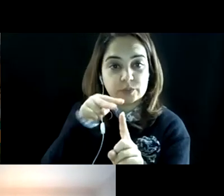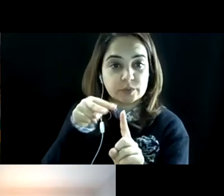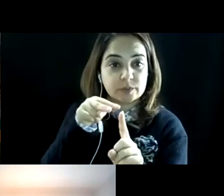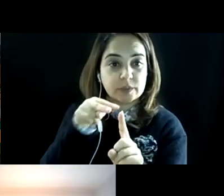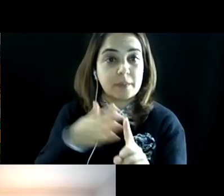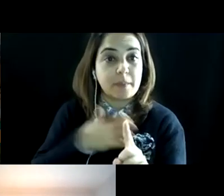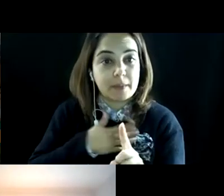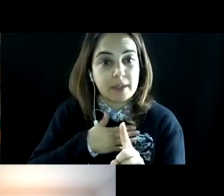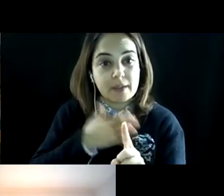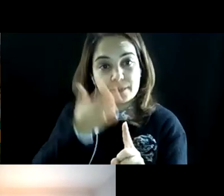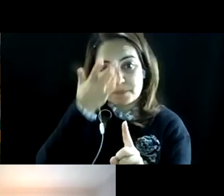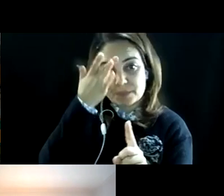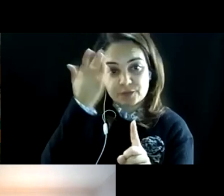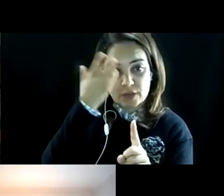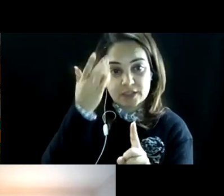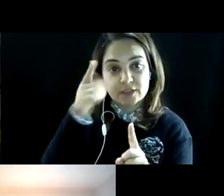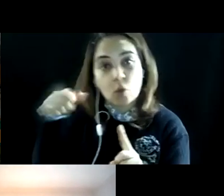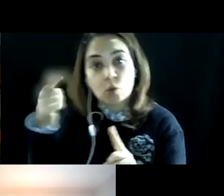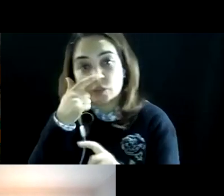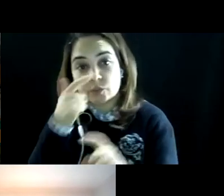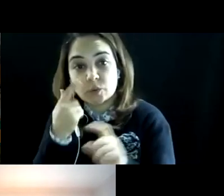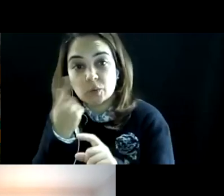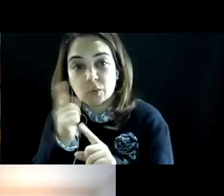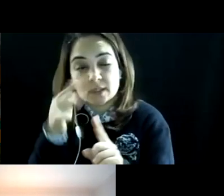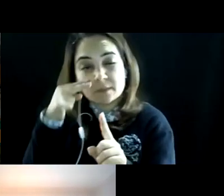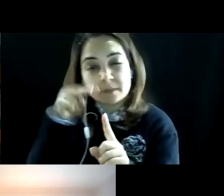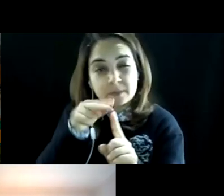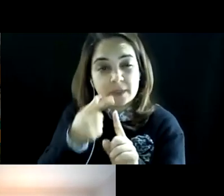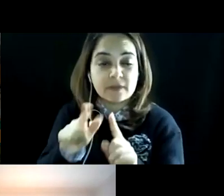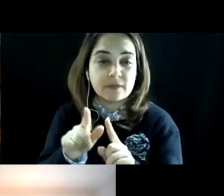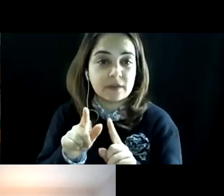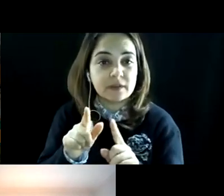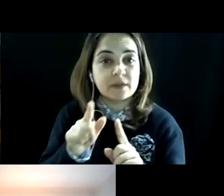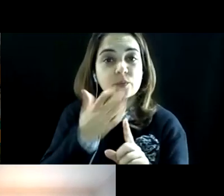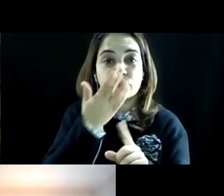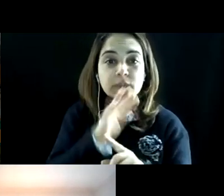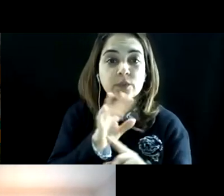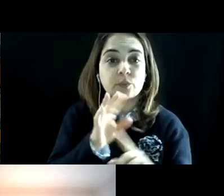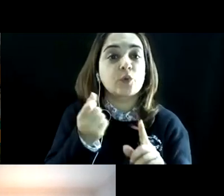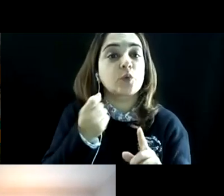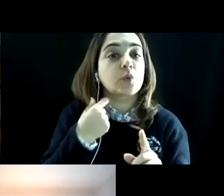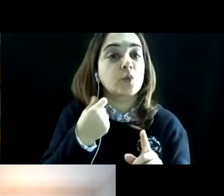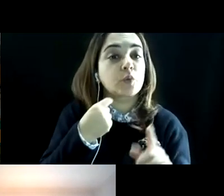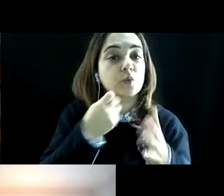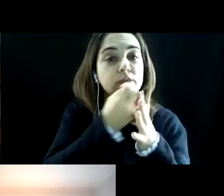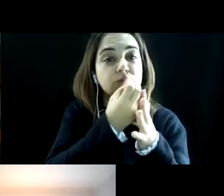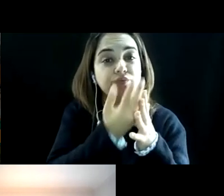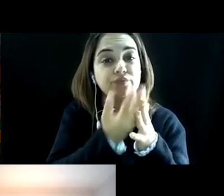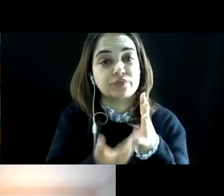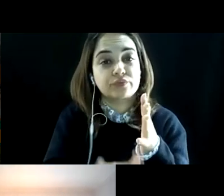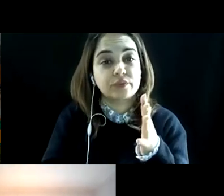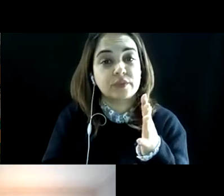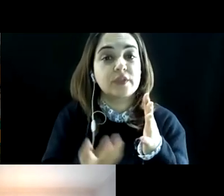fácil a mim ter do que outras pessoas. Uma é, por exemplo, do conjunto dos cursos, enfim, estarei um